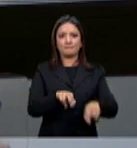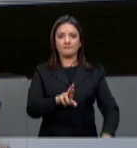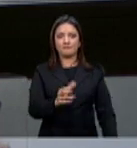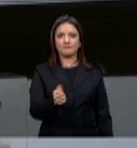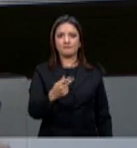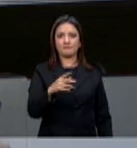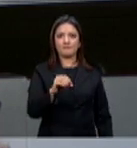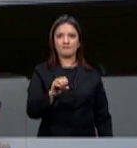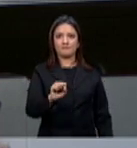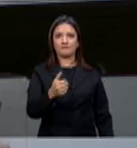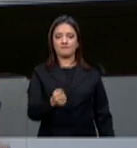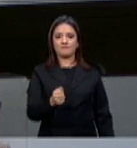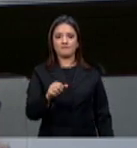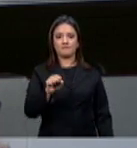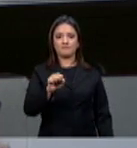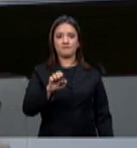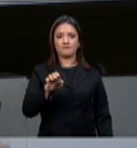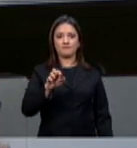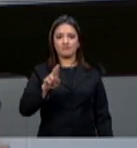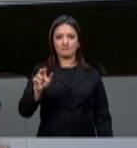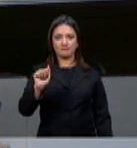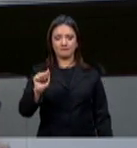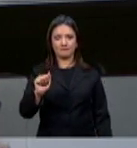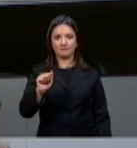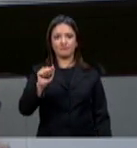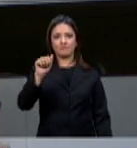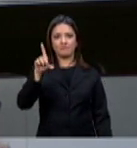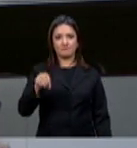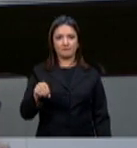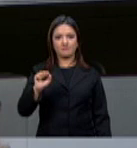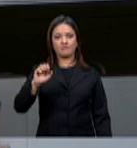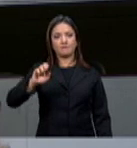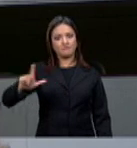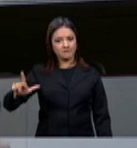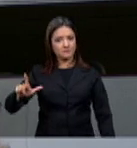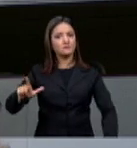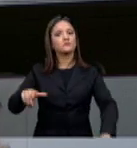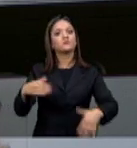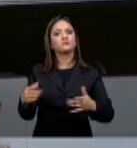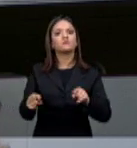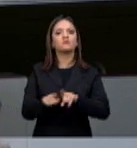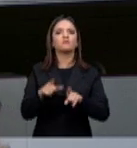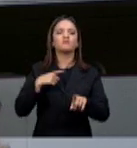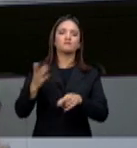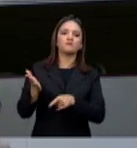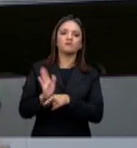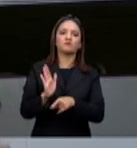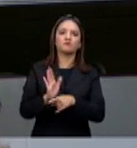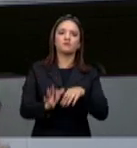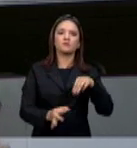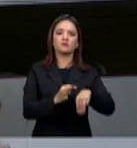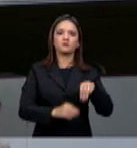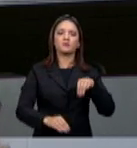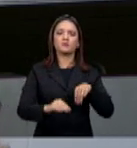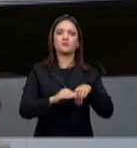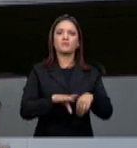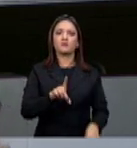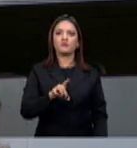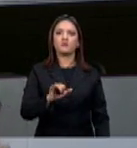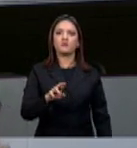sua solução, ele também trouxe, com a contribuição muito valiosa do nosso saudoso colega, ministro Menezes